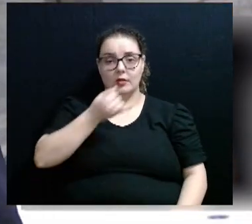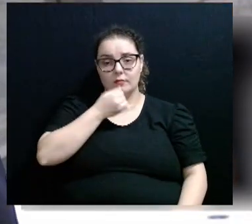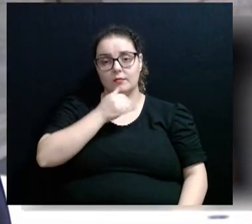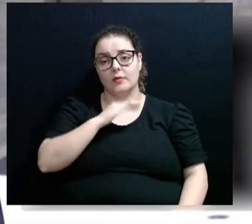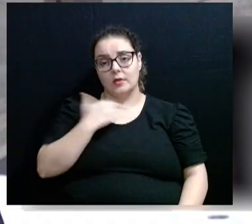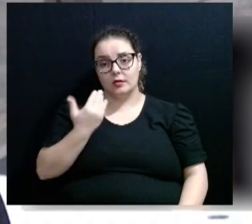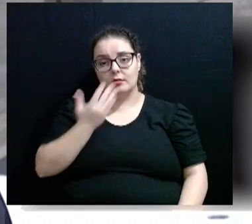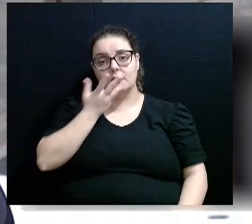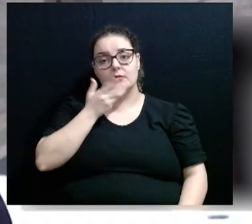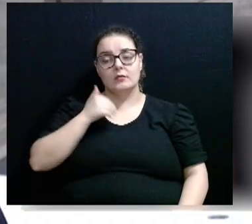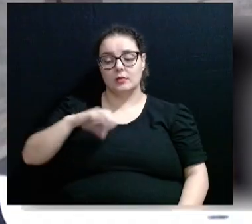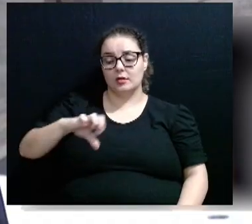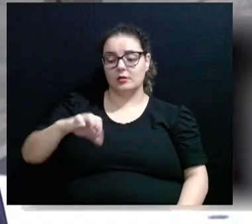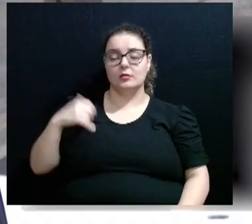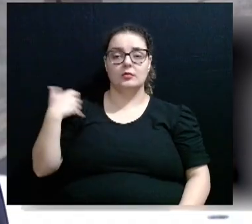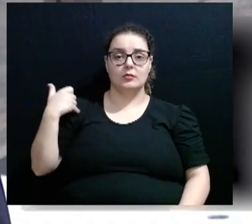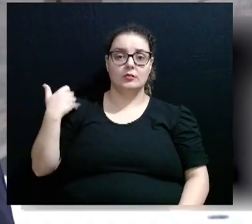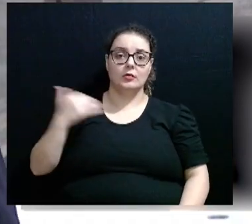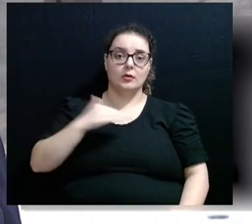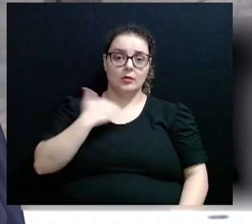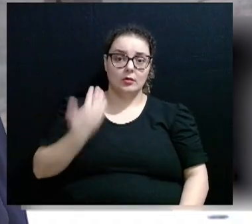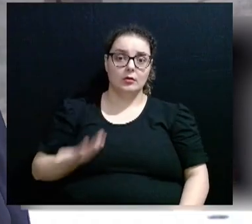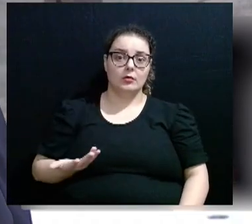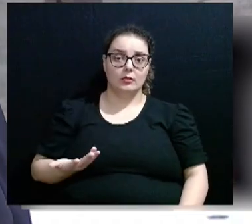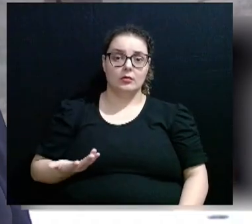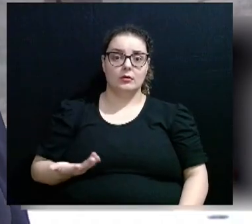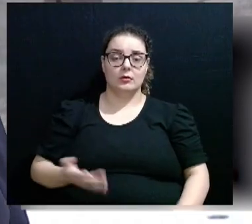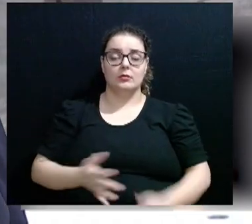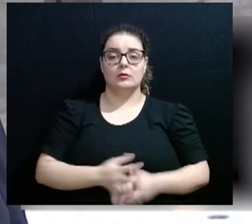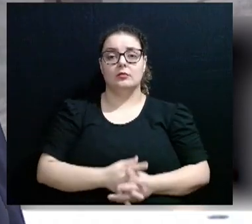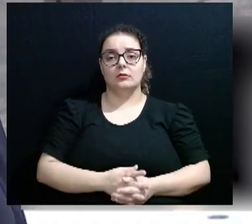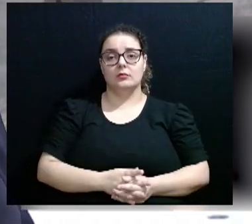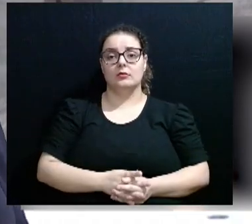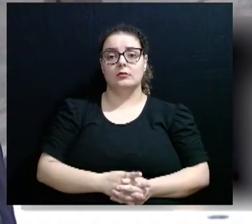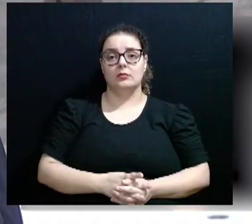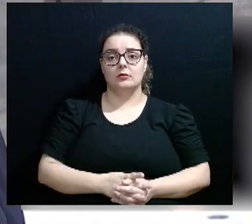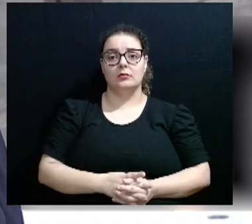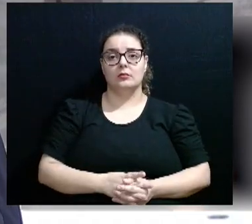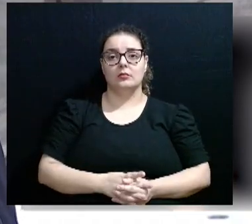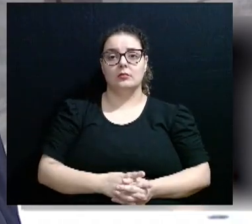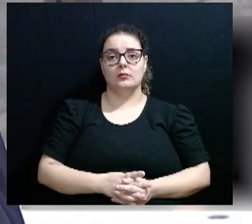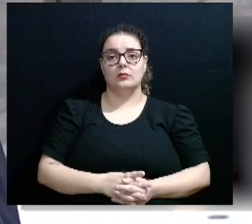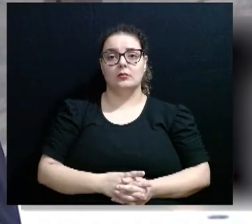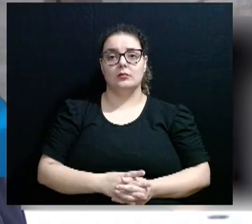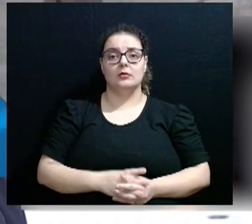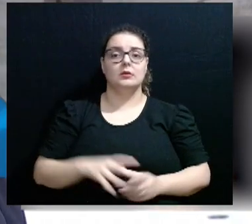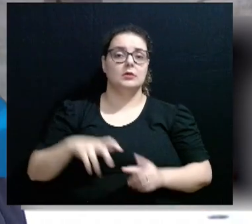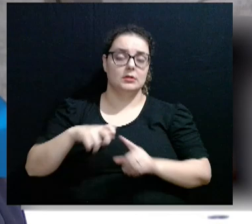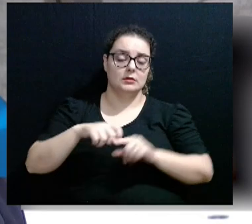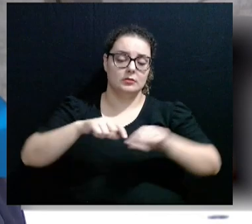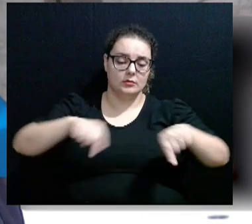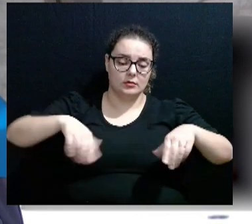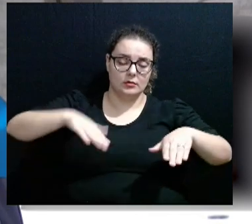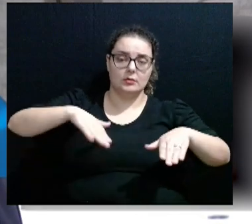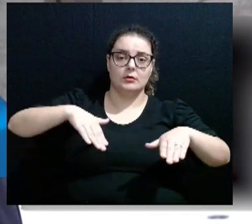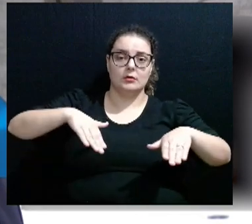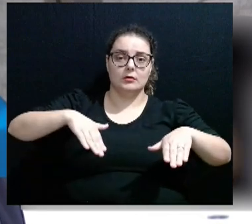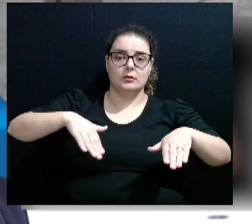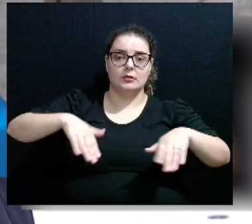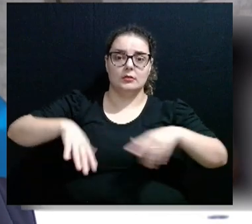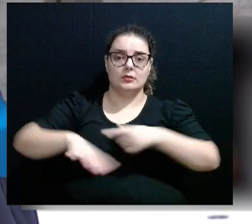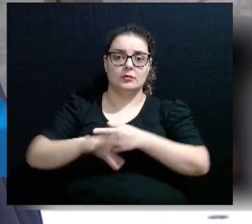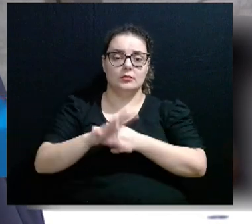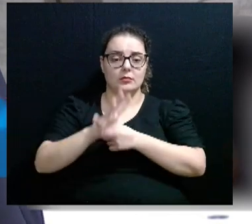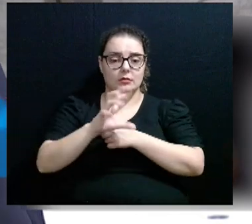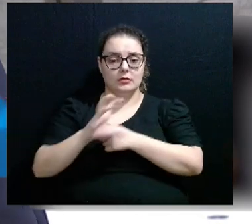9 anos, né, que nós perdemos aí com esse acidente numa piscina de um hotel em